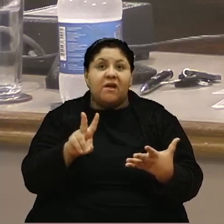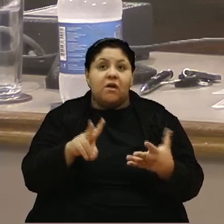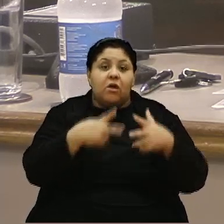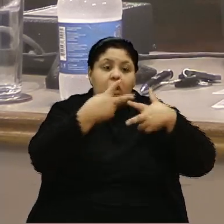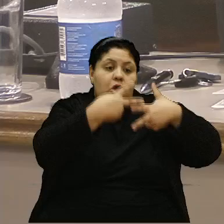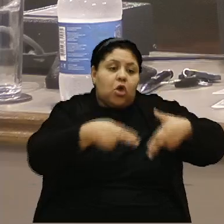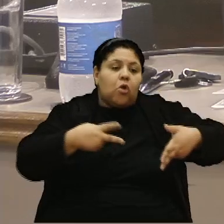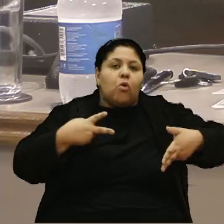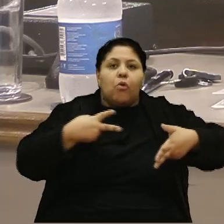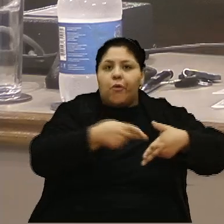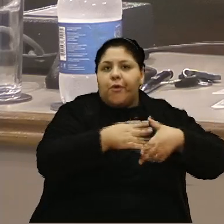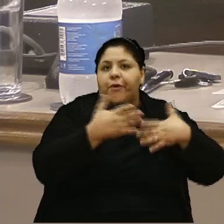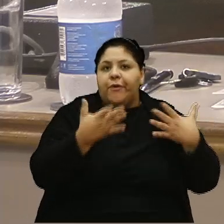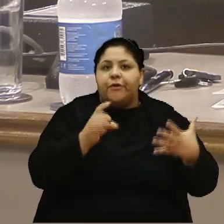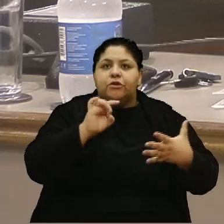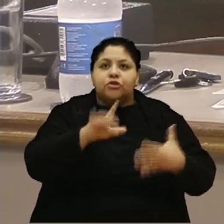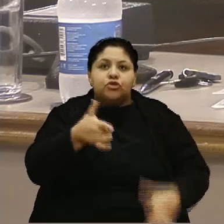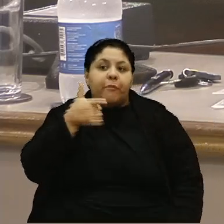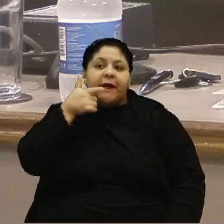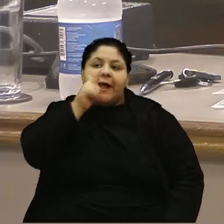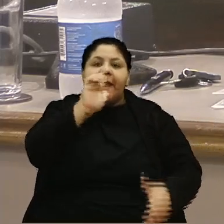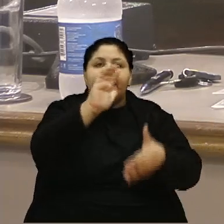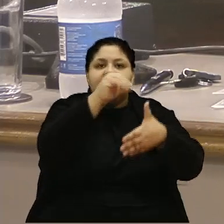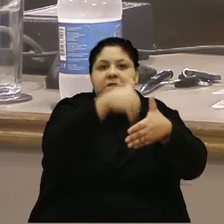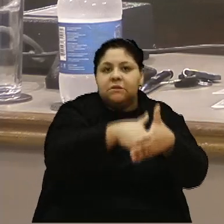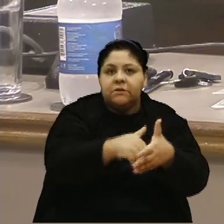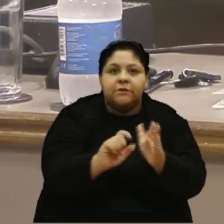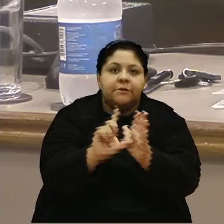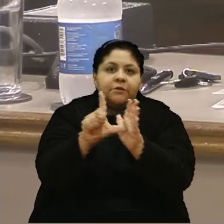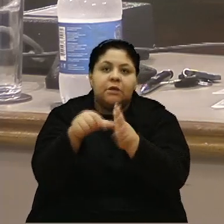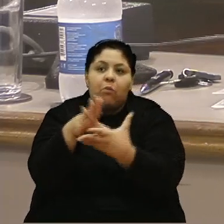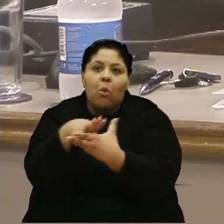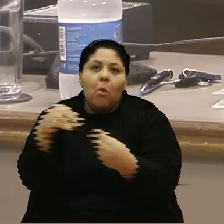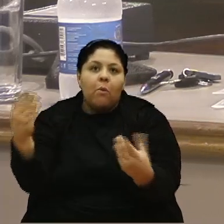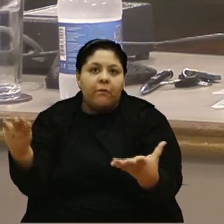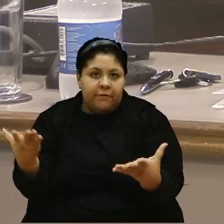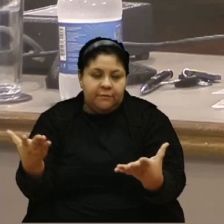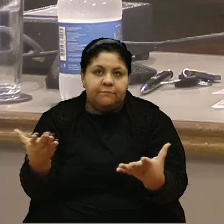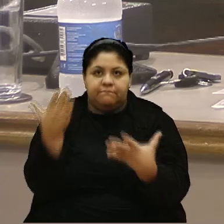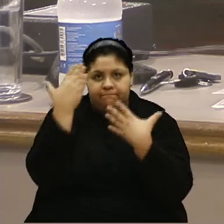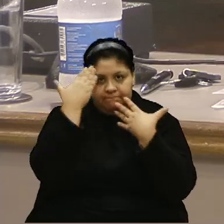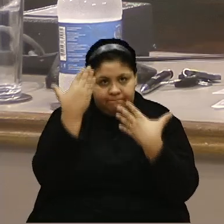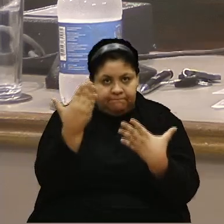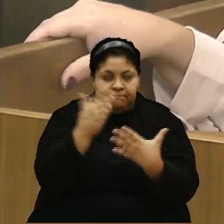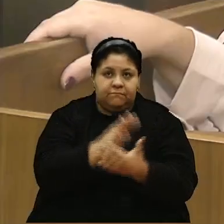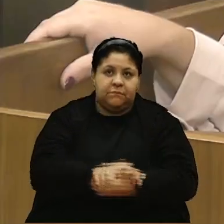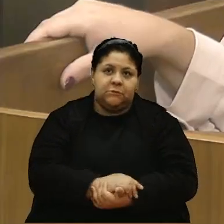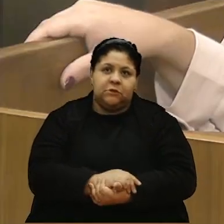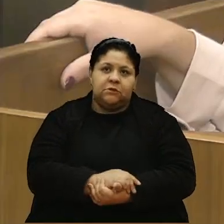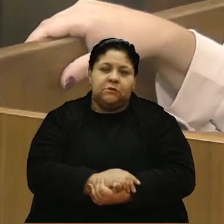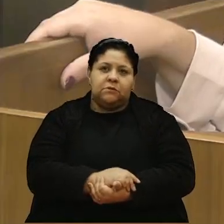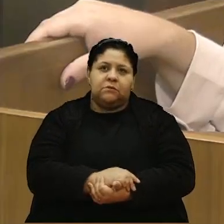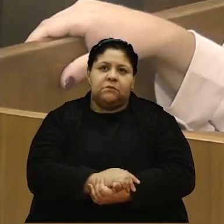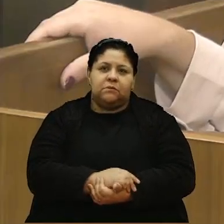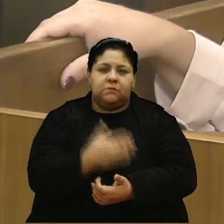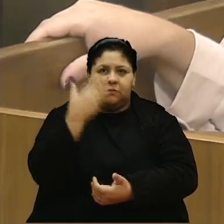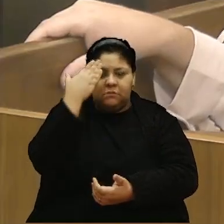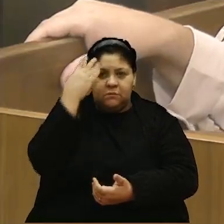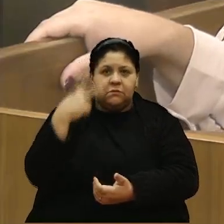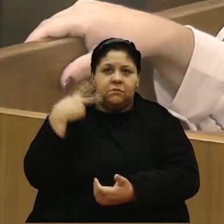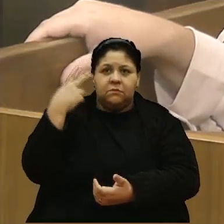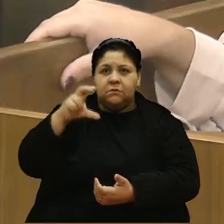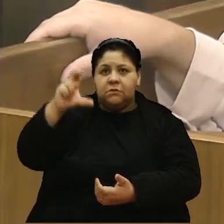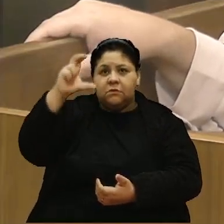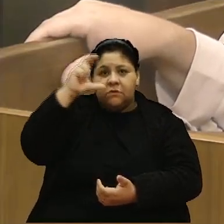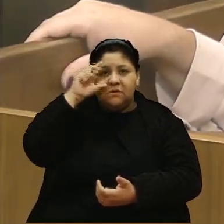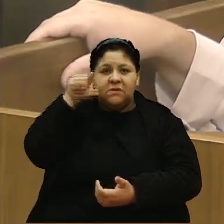lançada justamente para ganhar a eleição e depois nada acontece. Muito obrigada. Obrigado, vereadora Sandra.